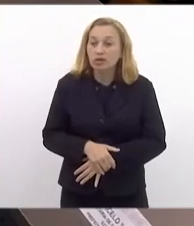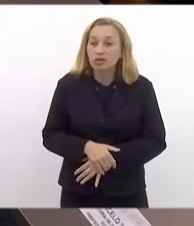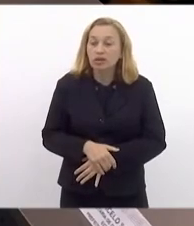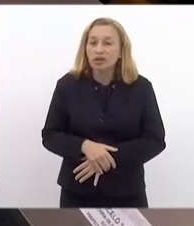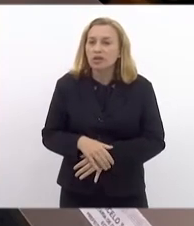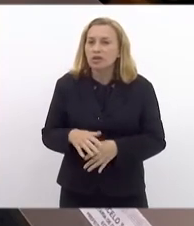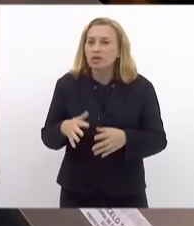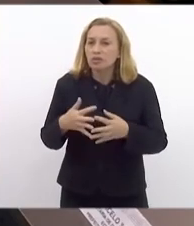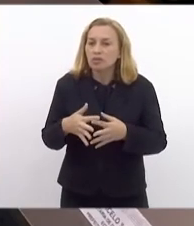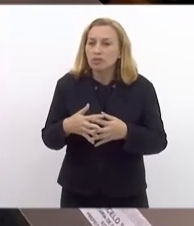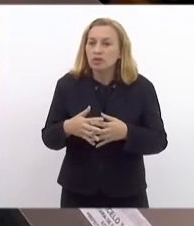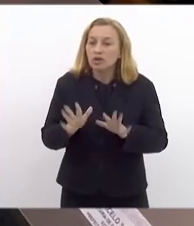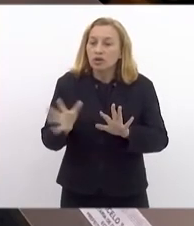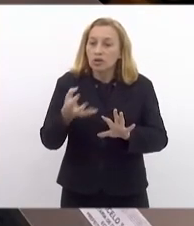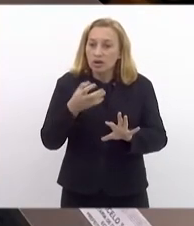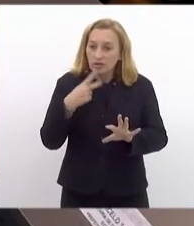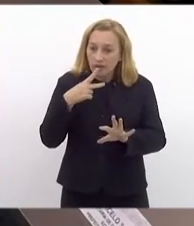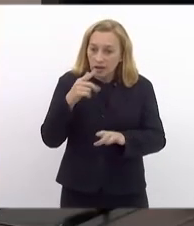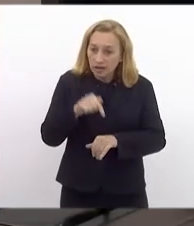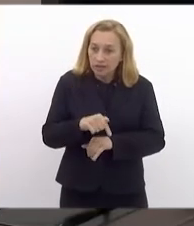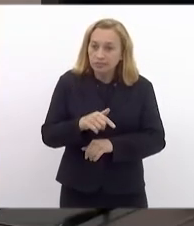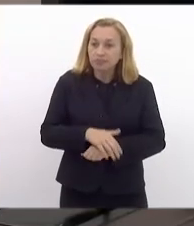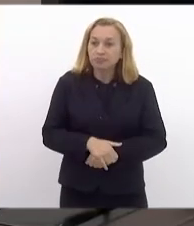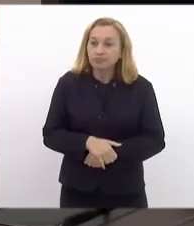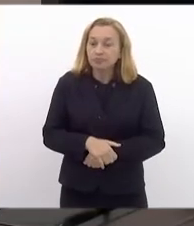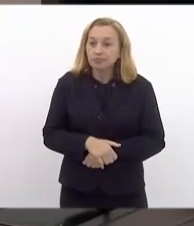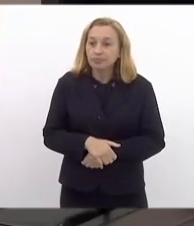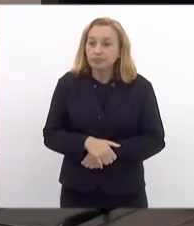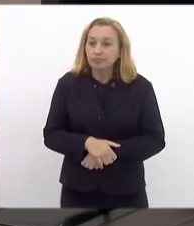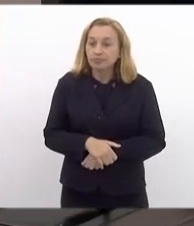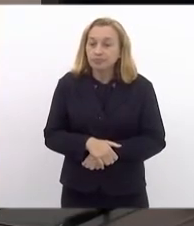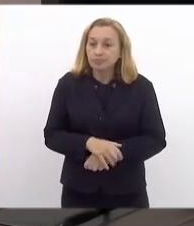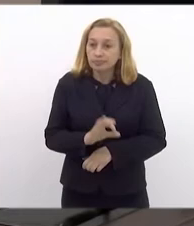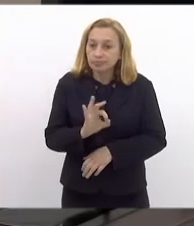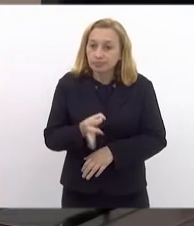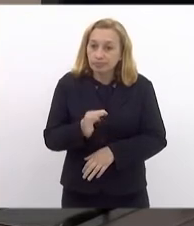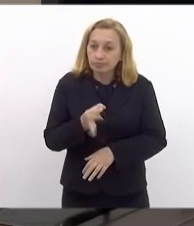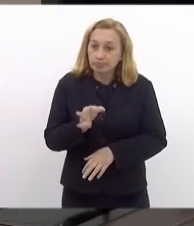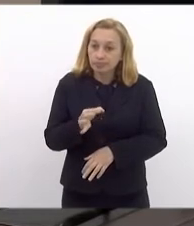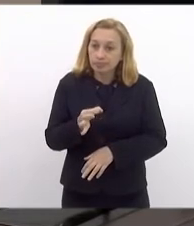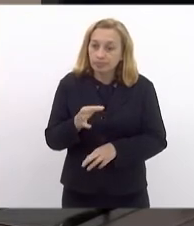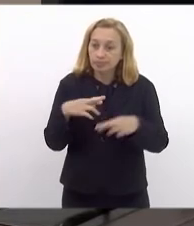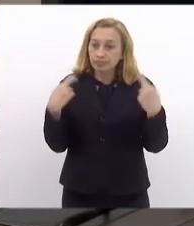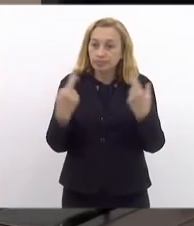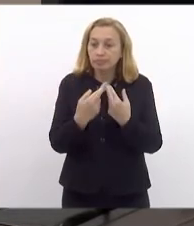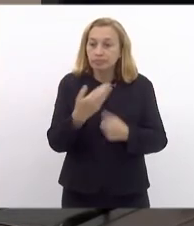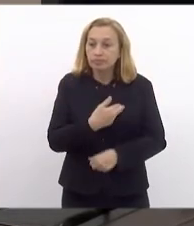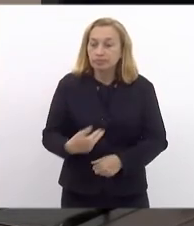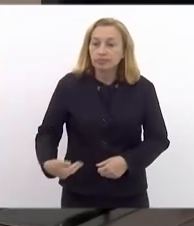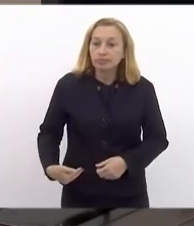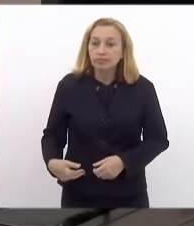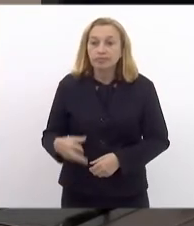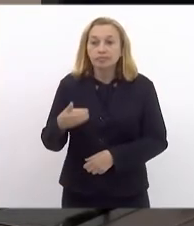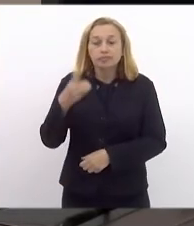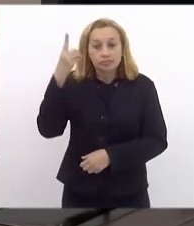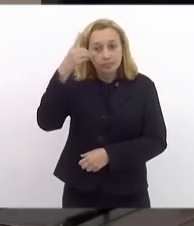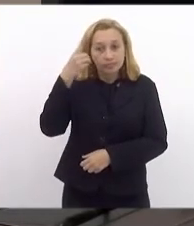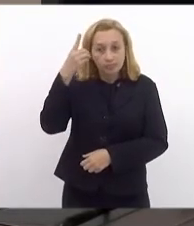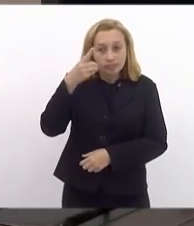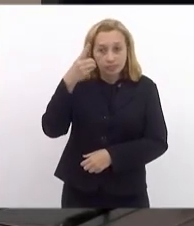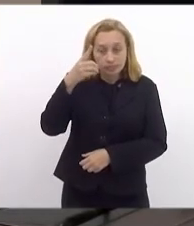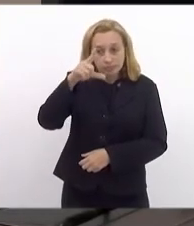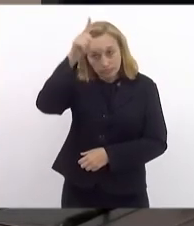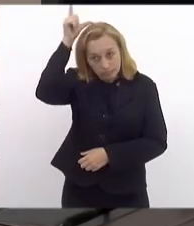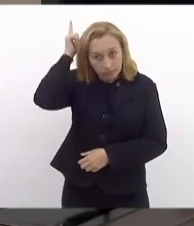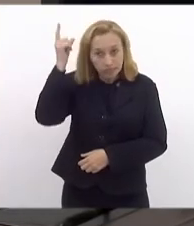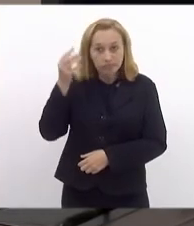me enrolou todo e eu quero só fazer uma parte aqui e dizer o seguinte exatamente a audiência pública o Deputado Luiz Paulo quero